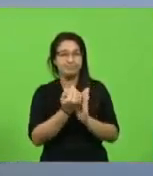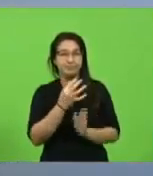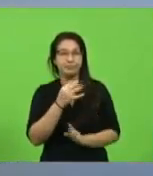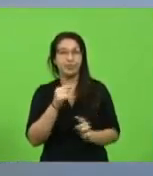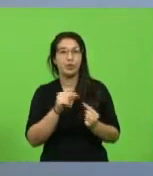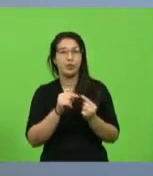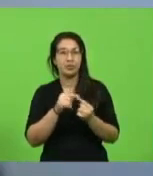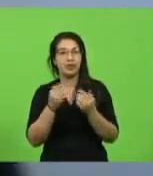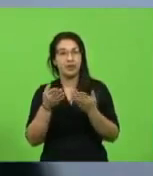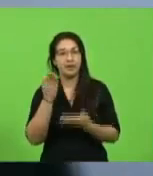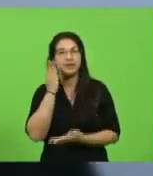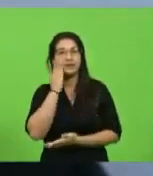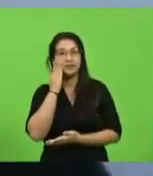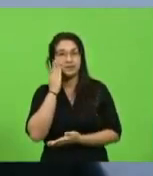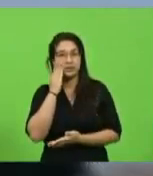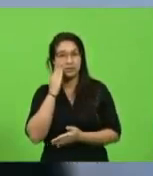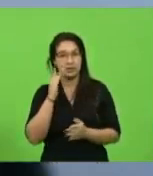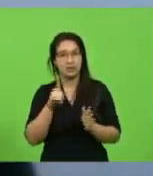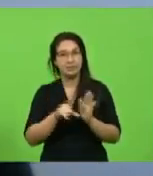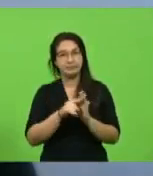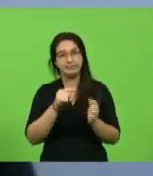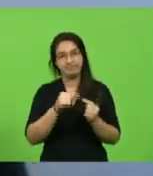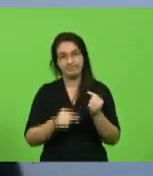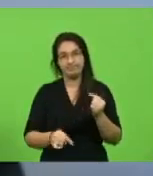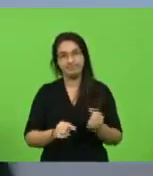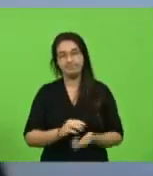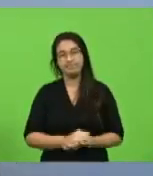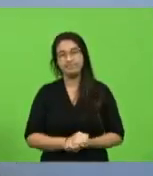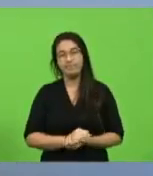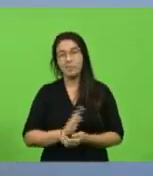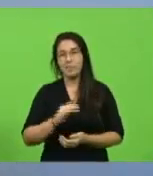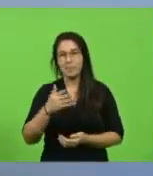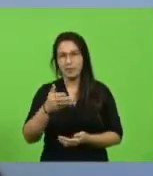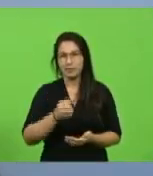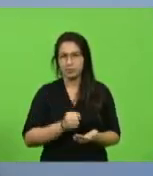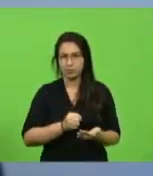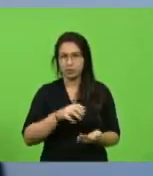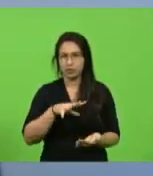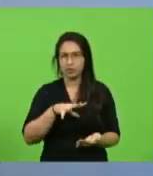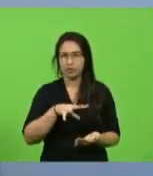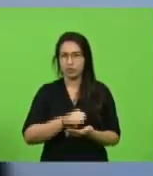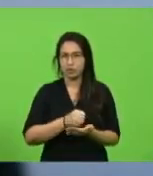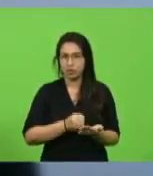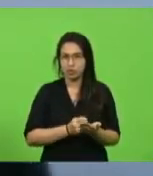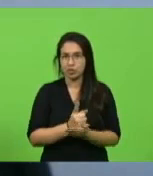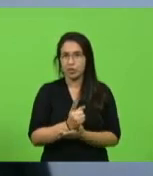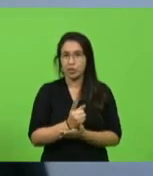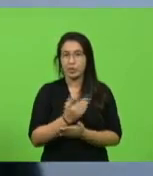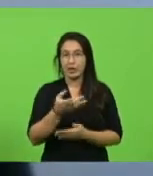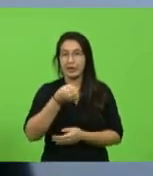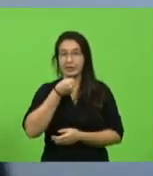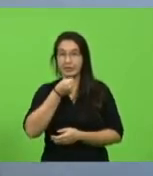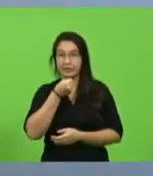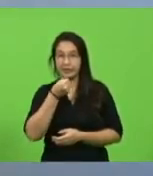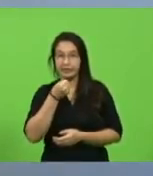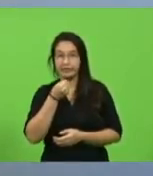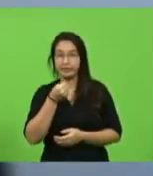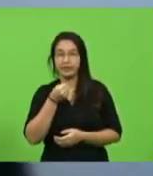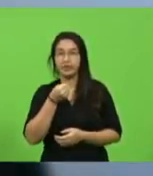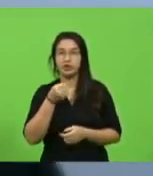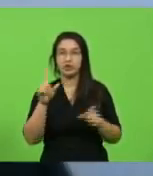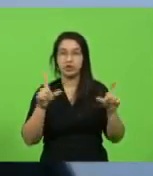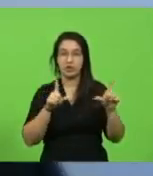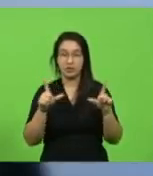ilegal. Após a concretização da compra, em suas entrevistas coletivas, o governador do Estado também abordou o assunto. No